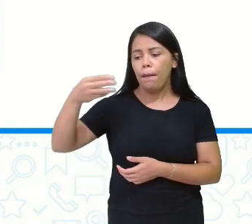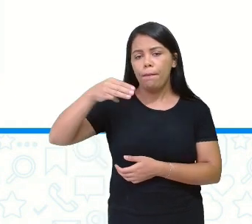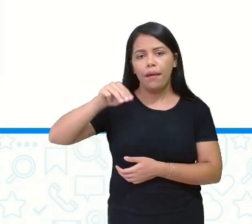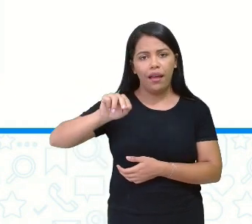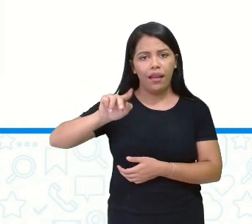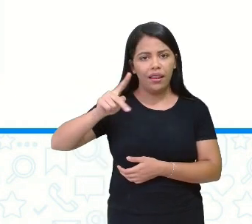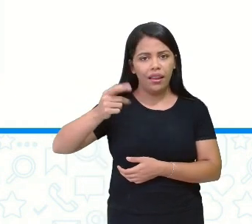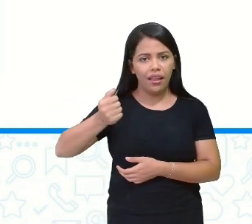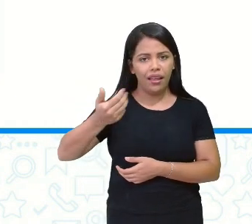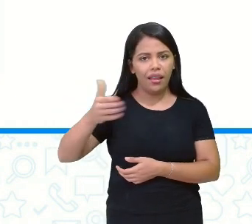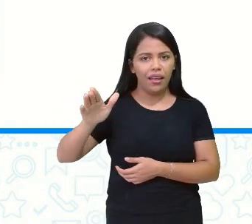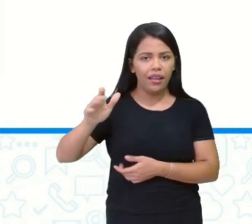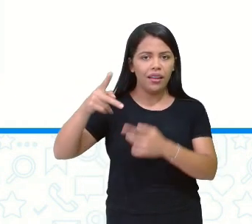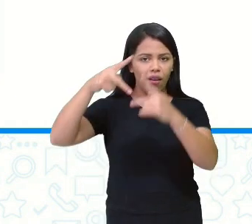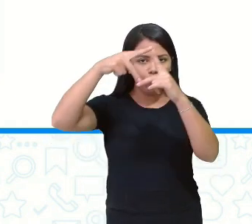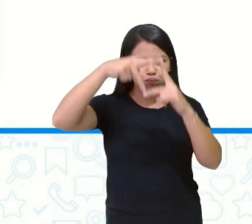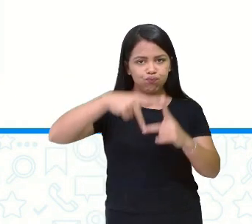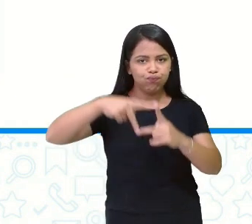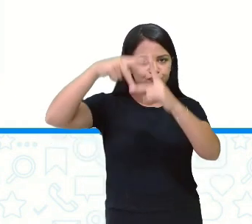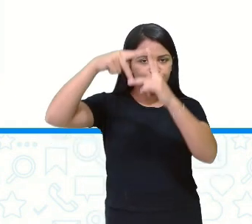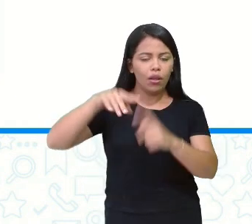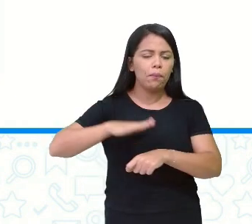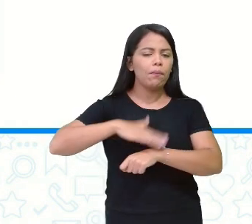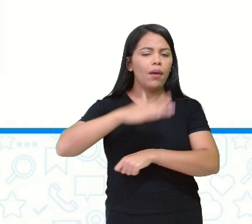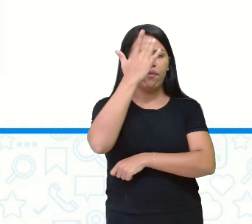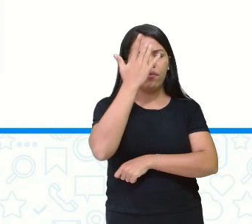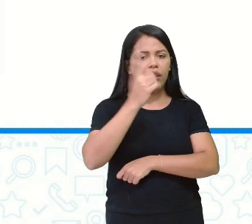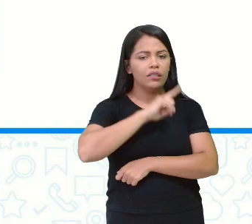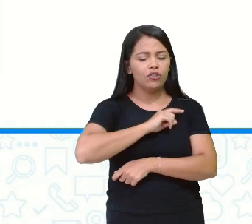calcular a área aí de cada polígono, de